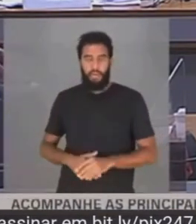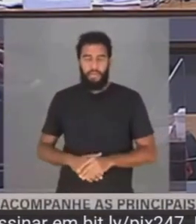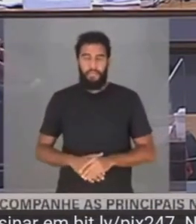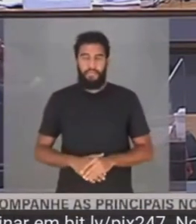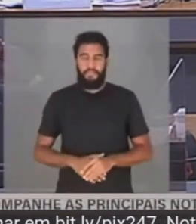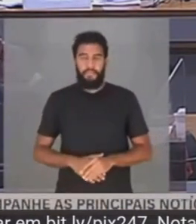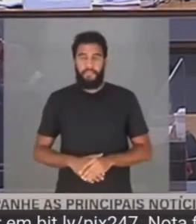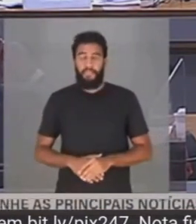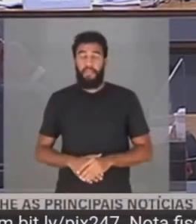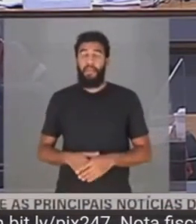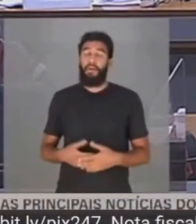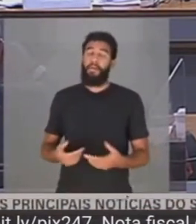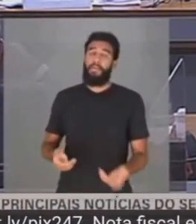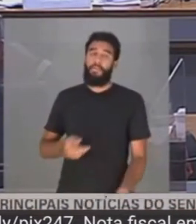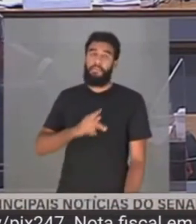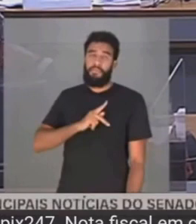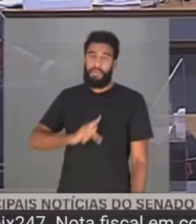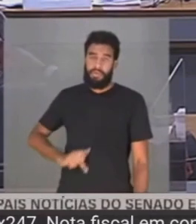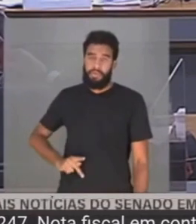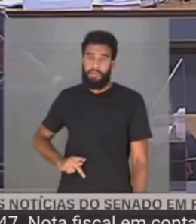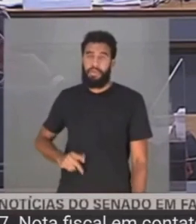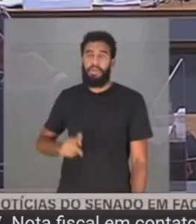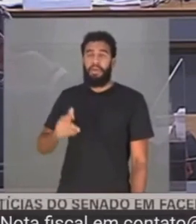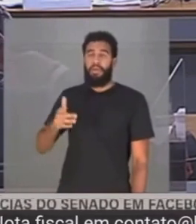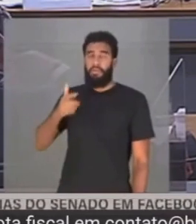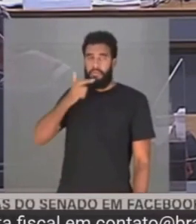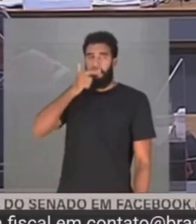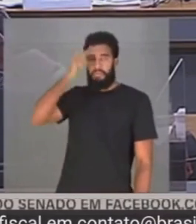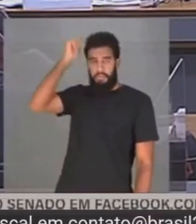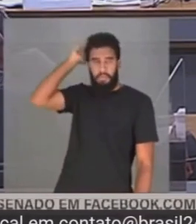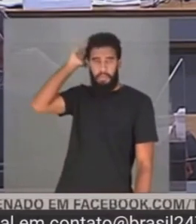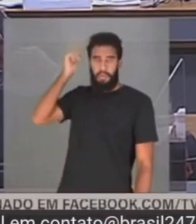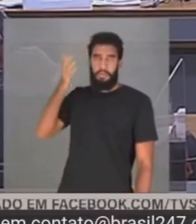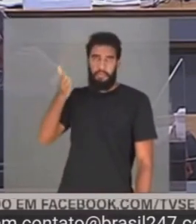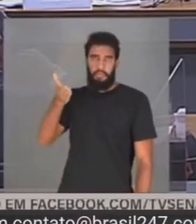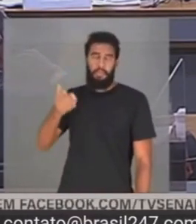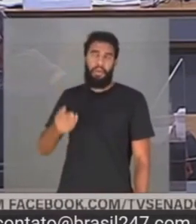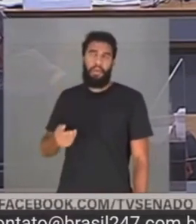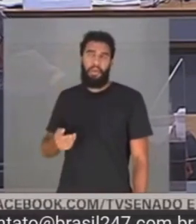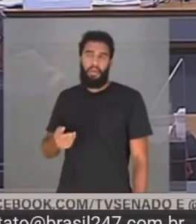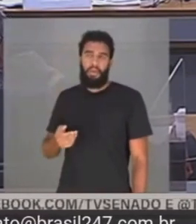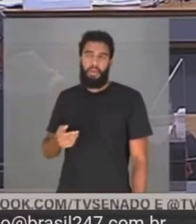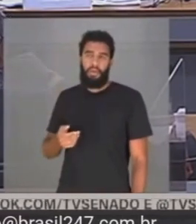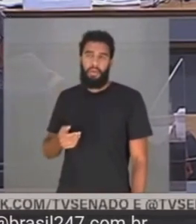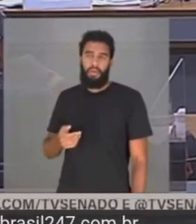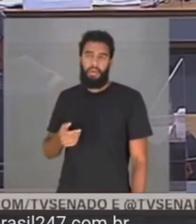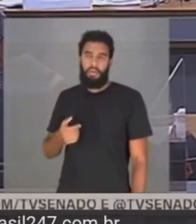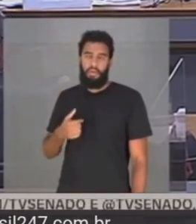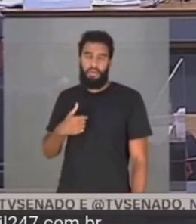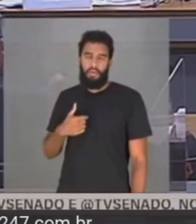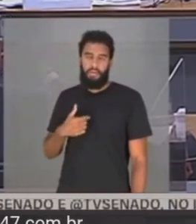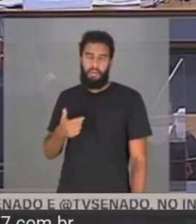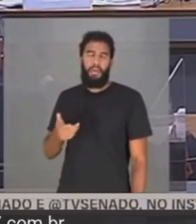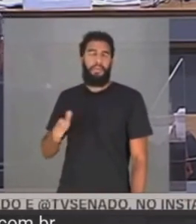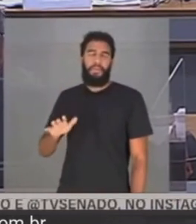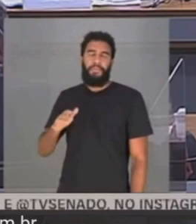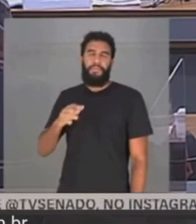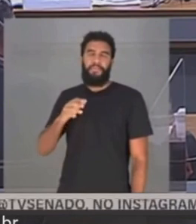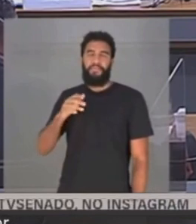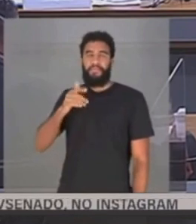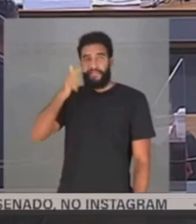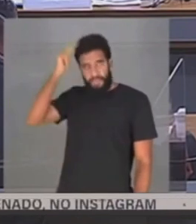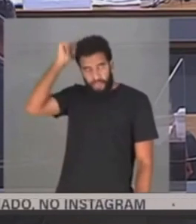Presidente, é, é, senhor Luciano Hang. Não. Senhor Luciano Hang. Eu não vou responder. Senhor Luciano Hang,